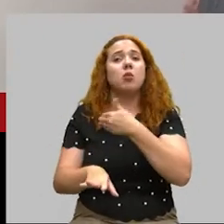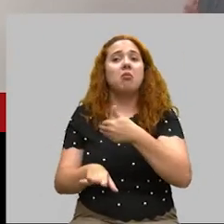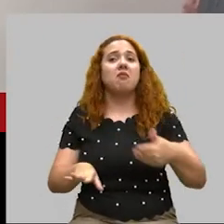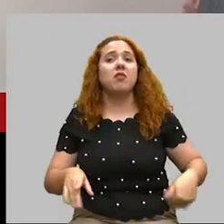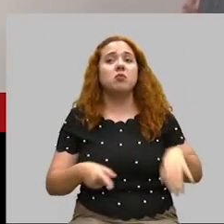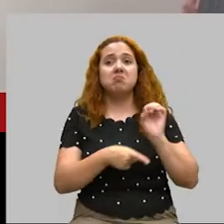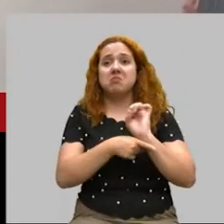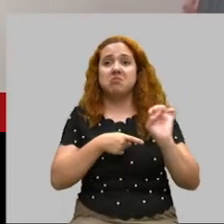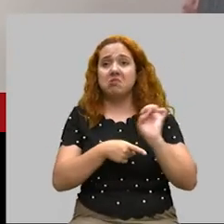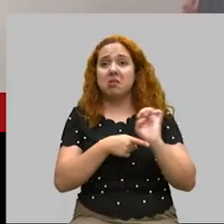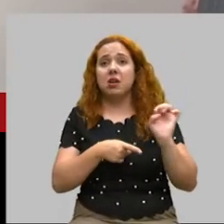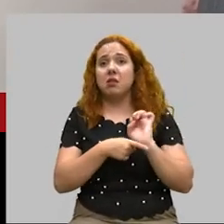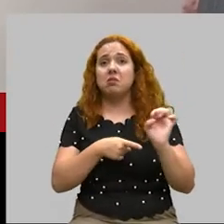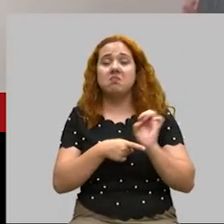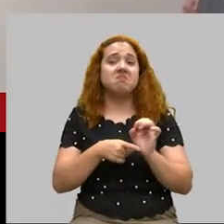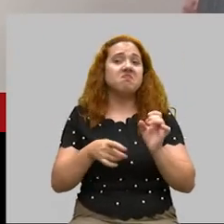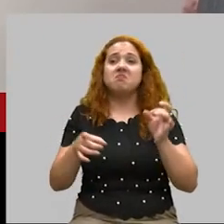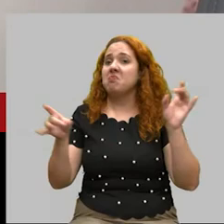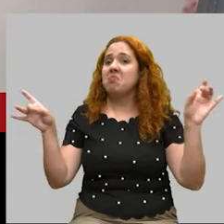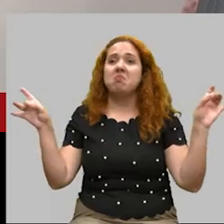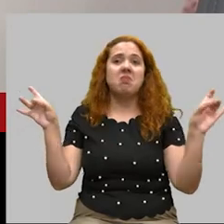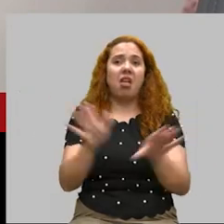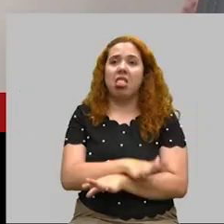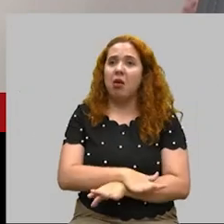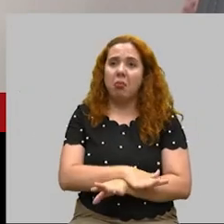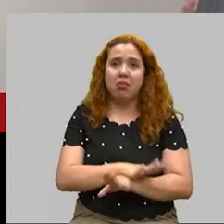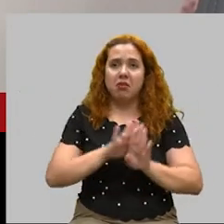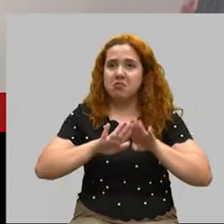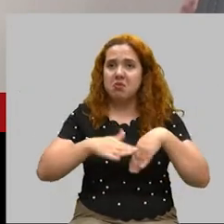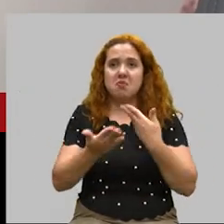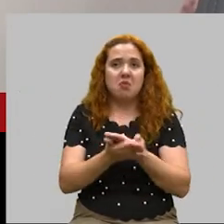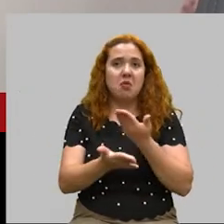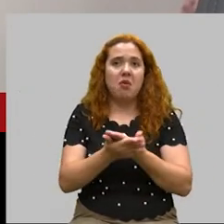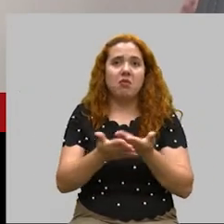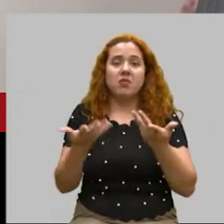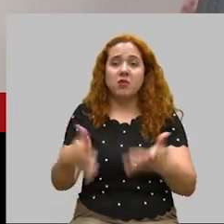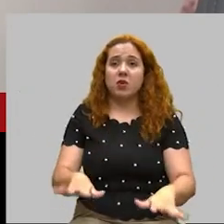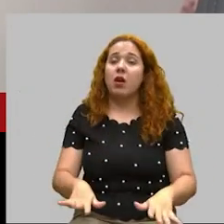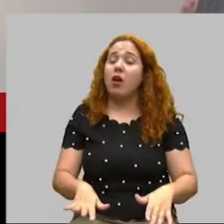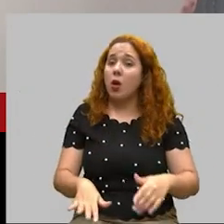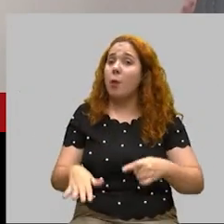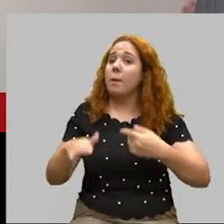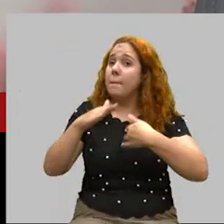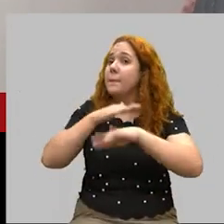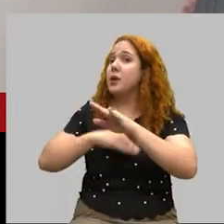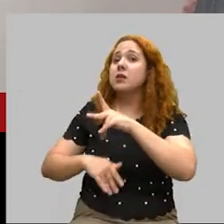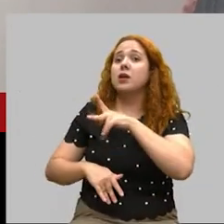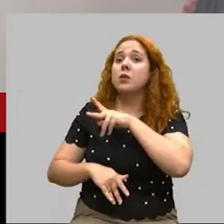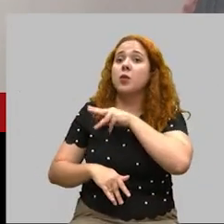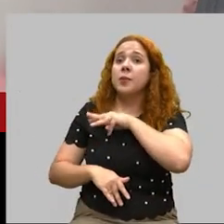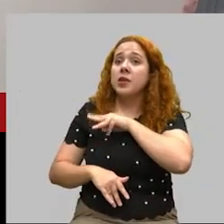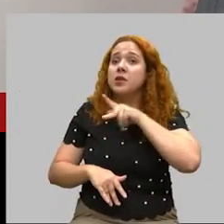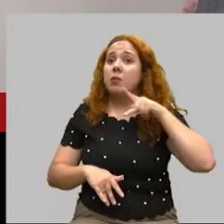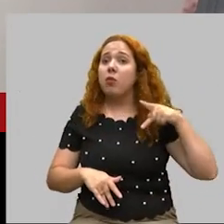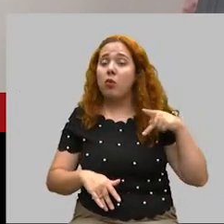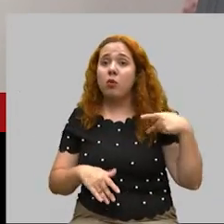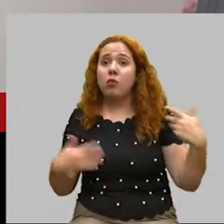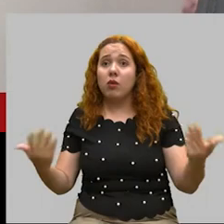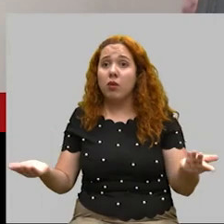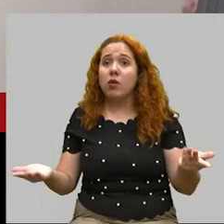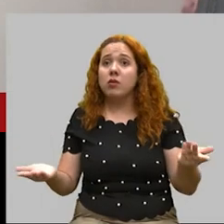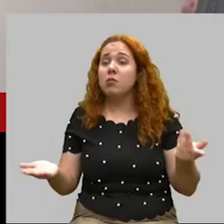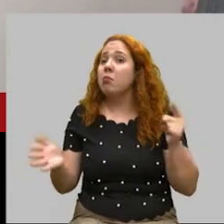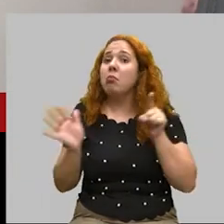insistiu em acabar com a escola Eu encaminhei ao Ministério Público um questionamento Pode ser que hoje o Ministério